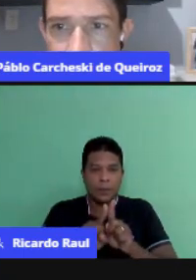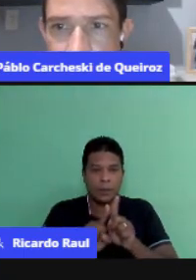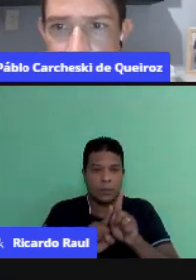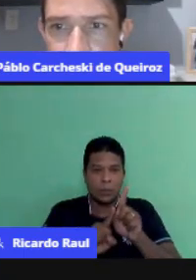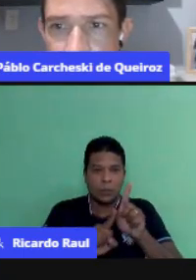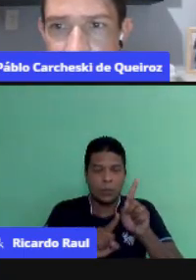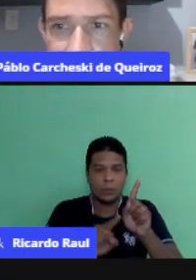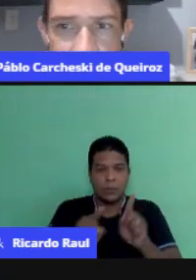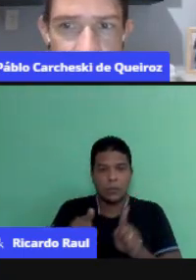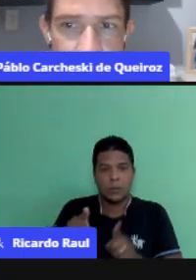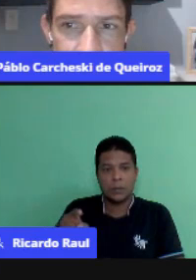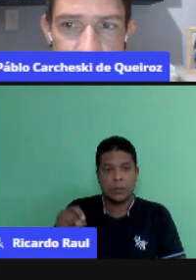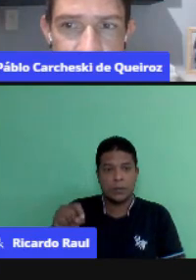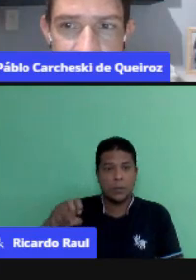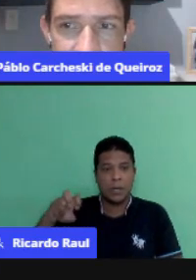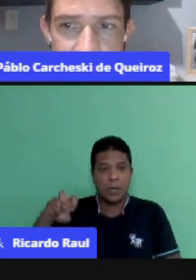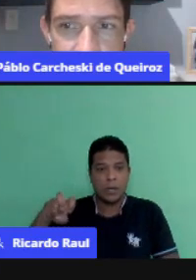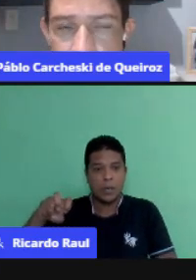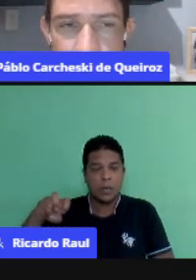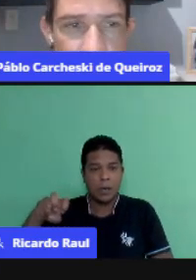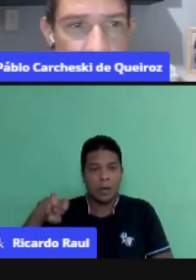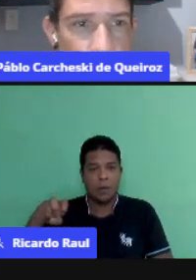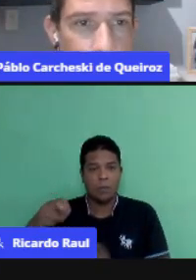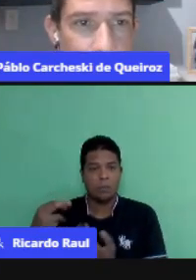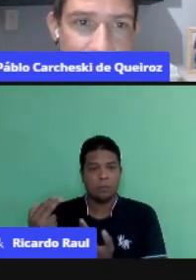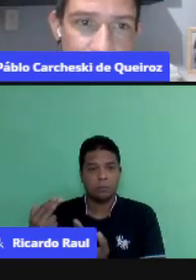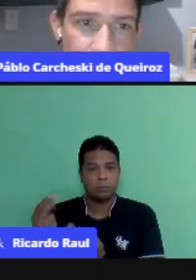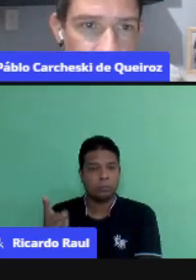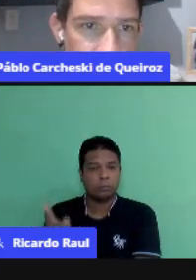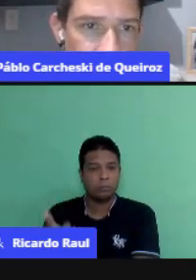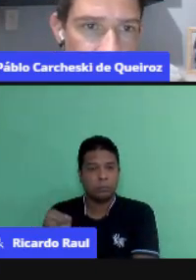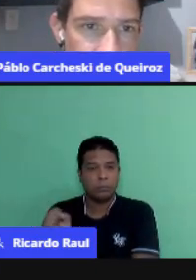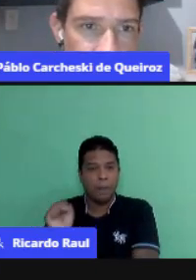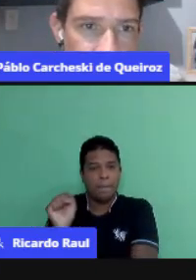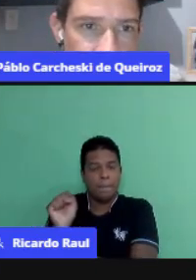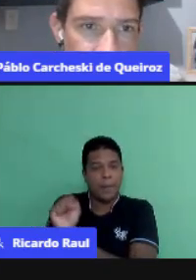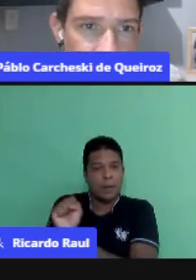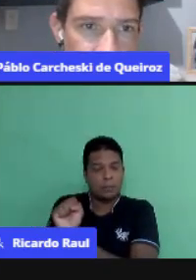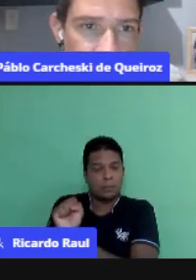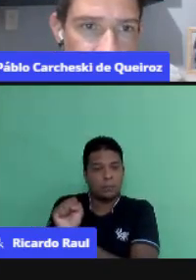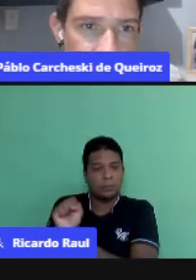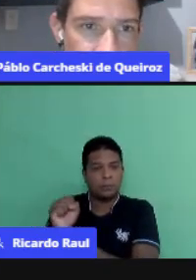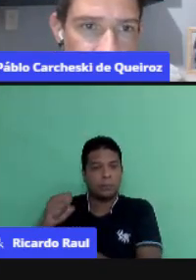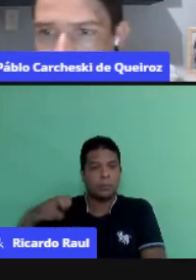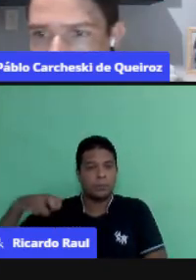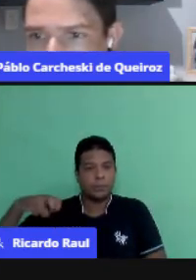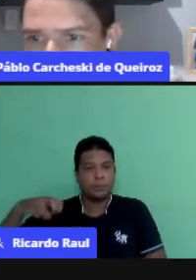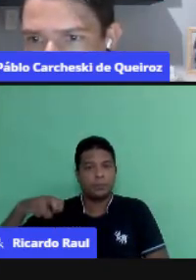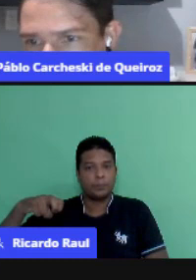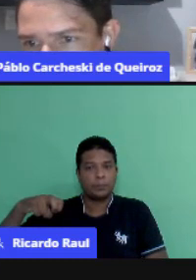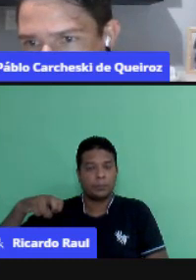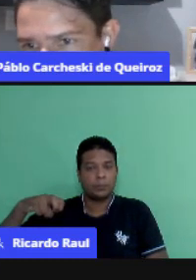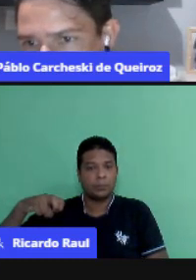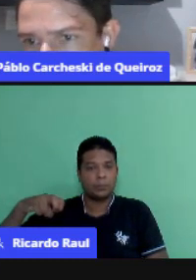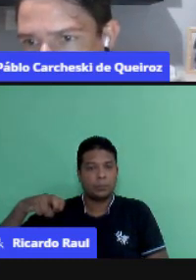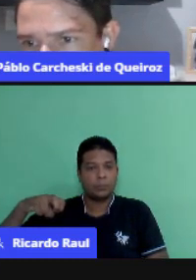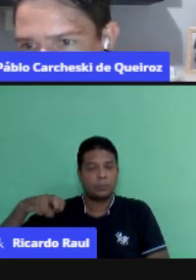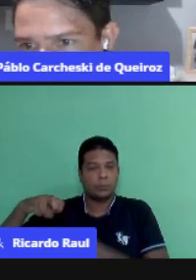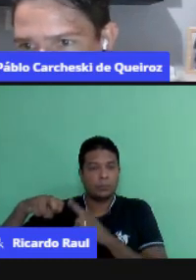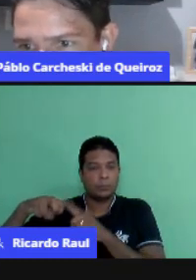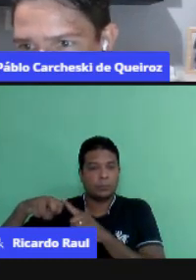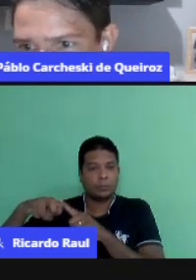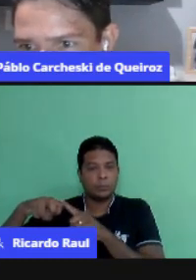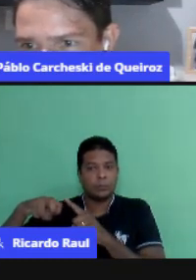carro ele permaneceu na mesma distância, ou seja, ele ficou parado. E aí, do